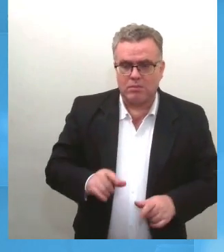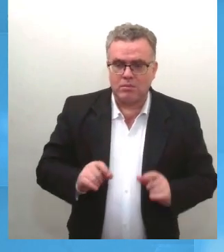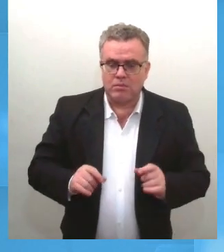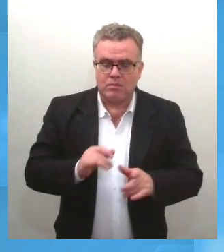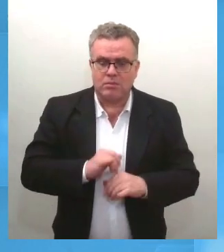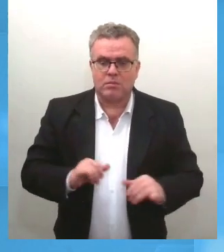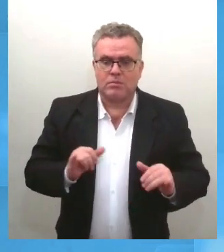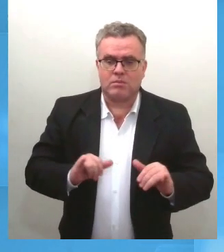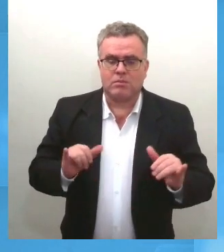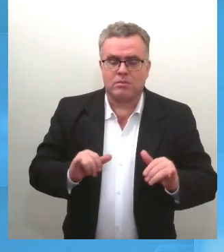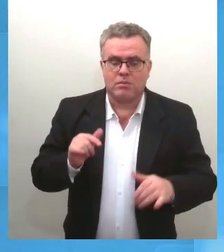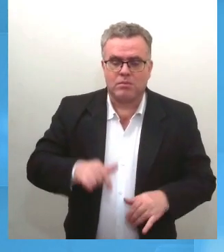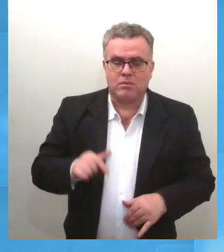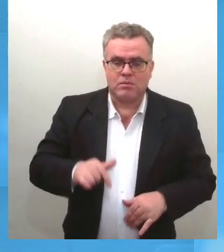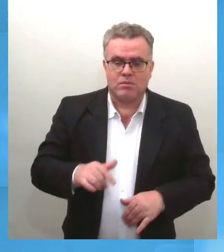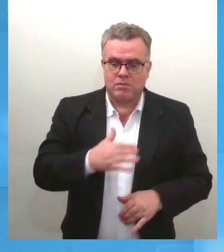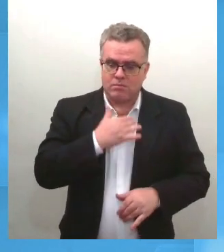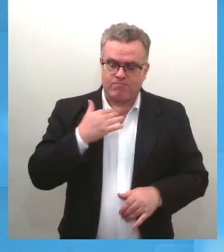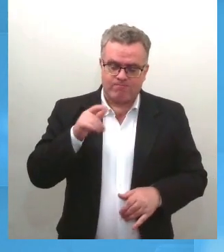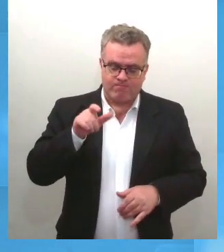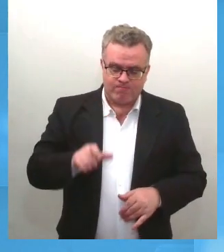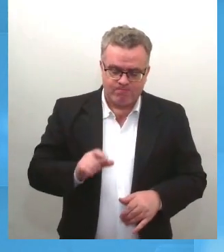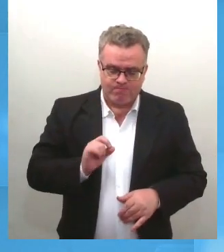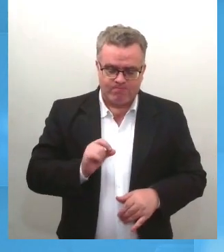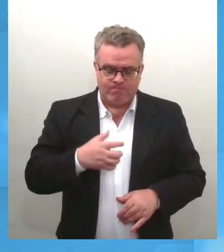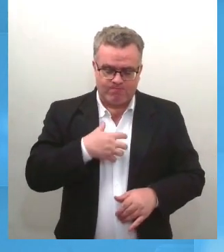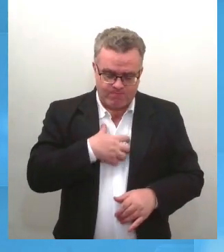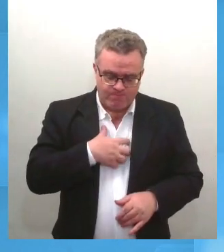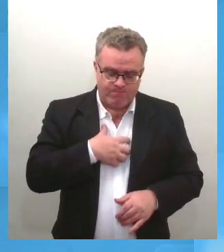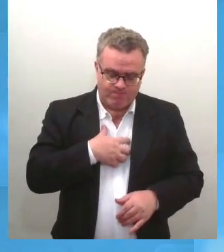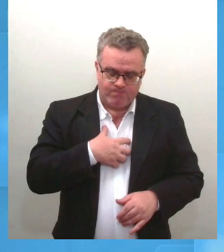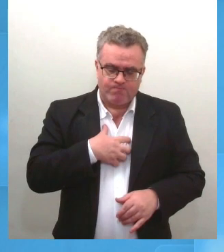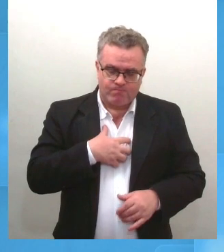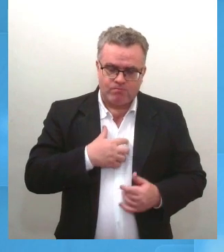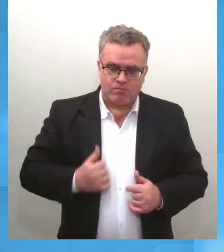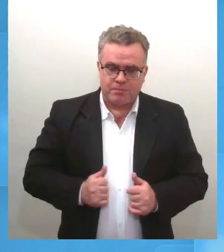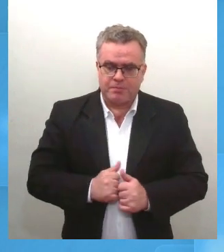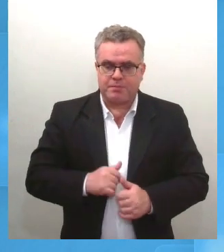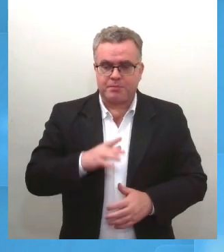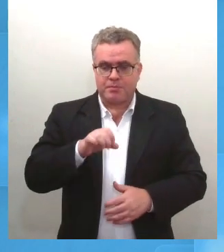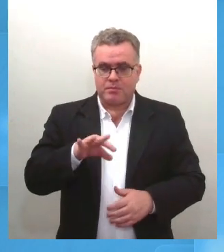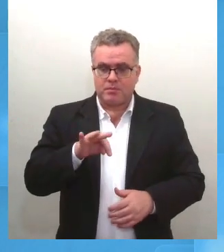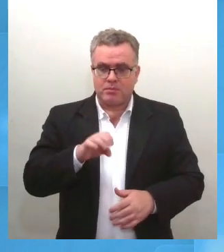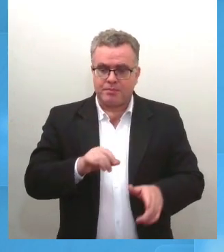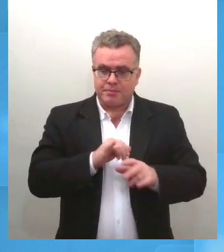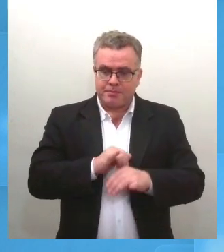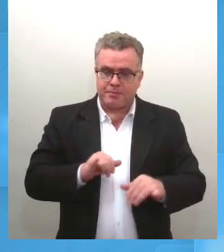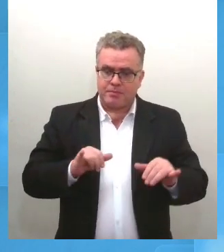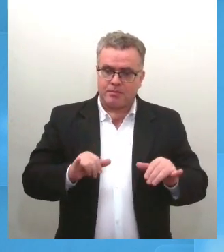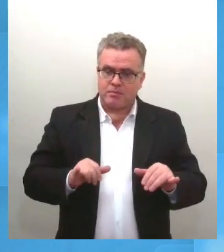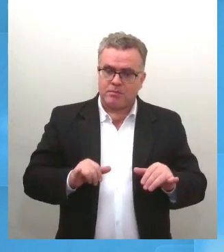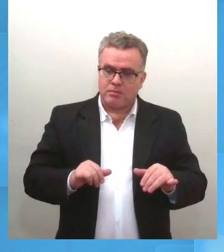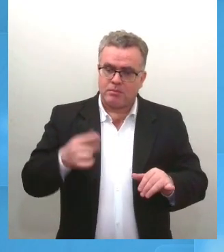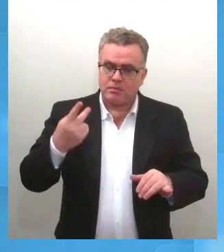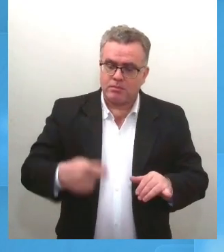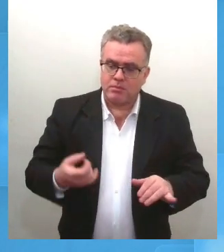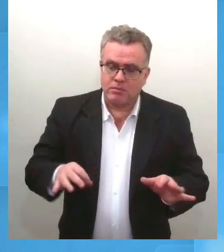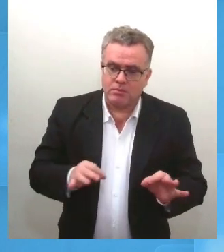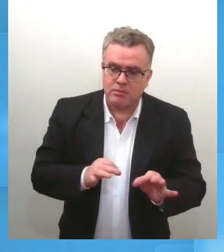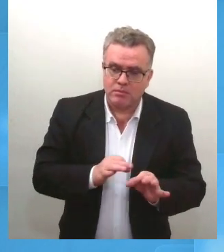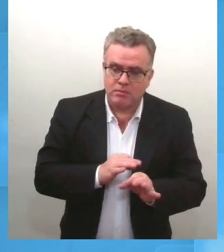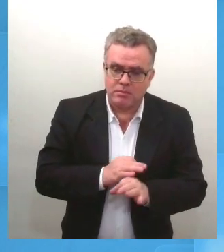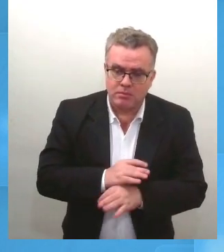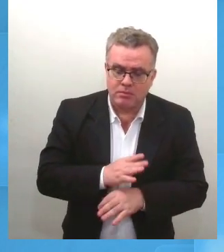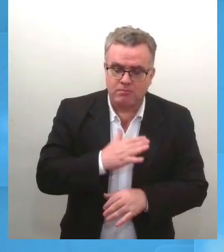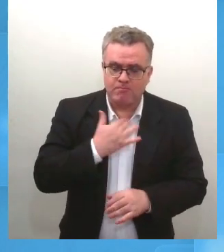do jornalismo. O deputado Netinho Guimarães disse que a imprensa sergipana perde um grande referencial. O presidente